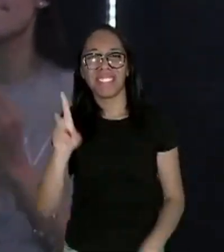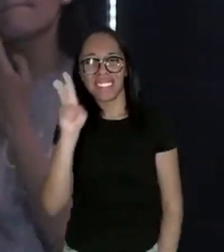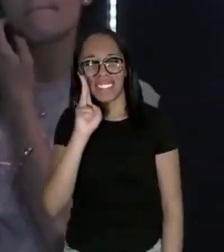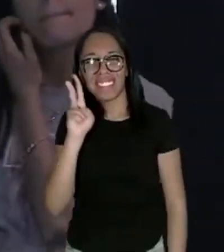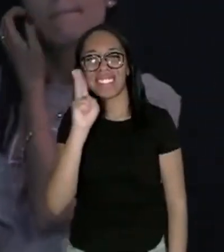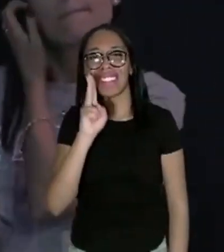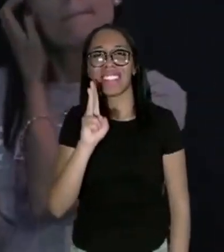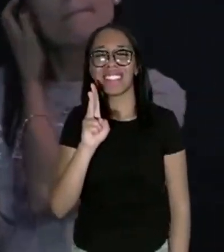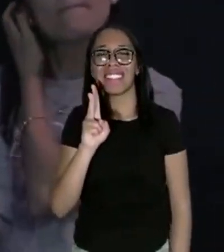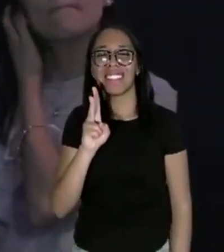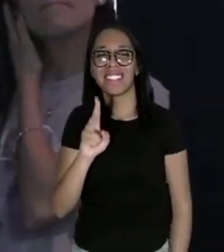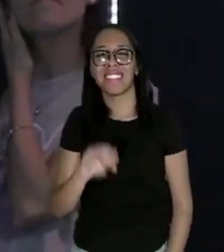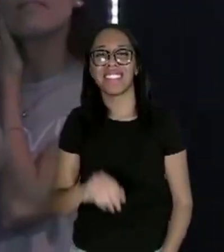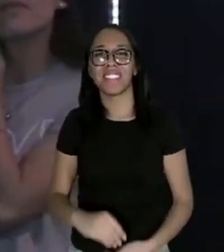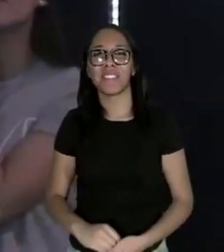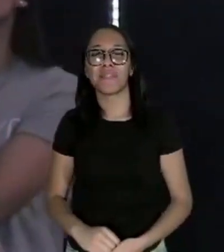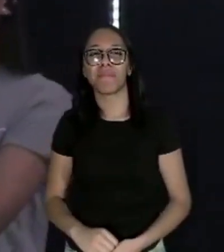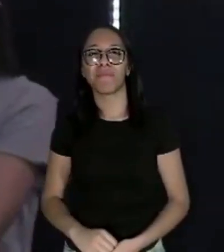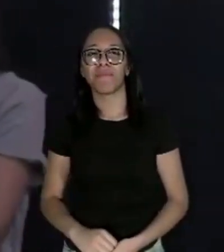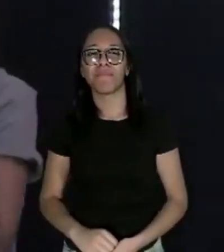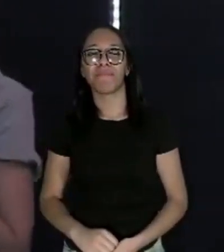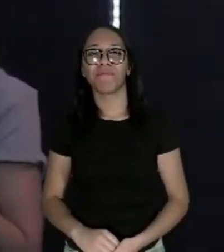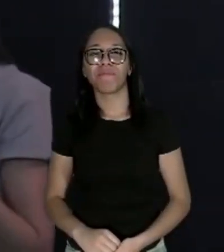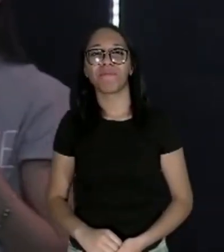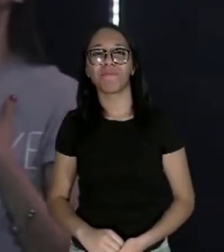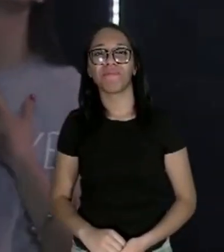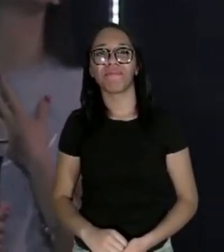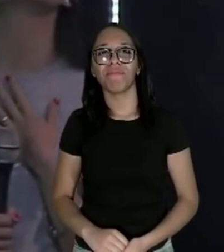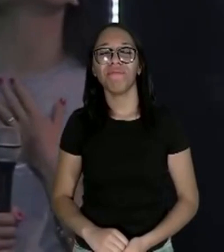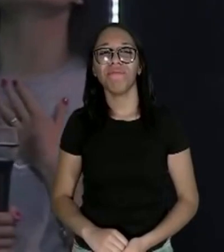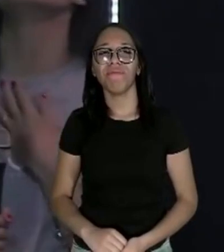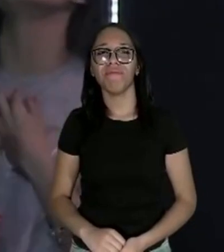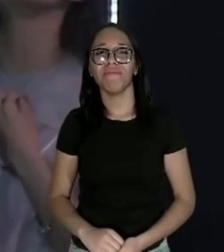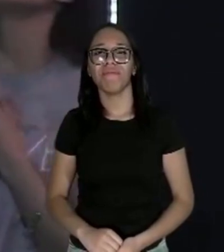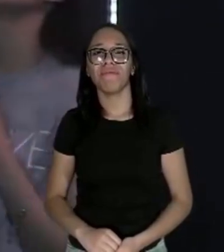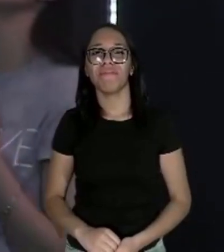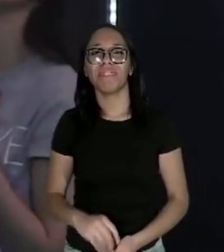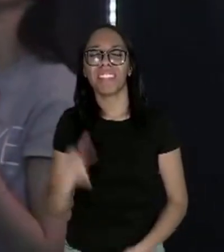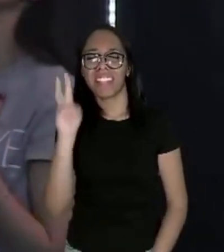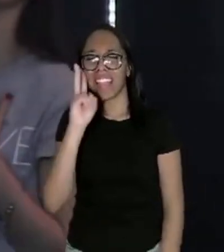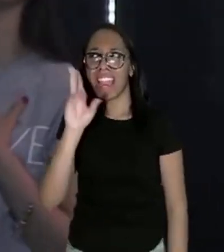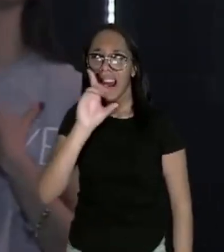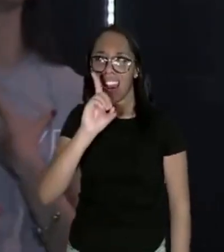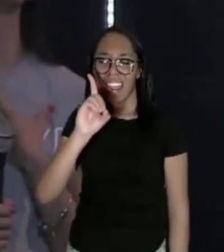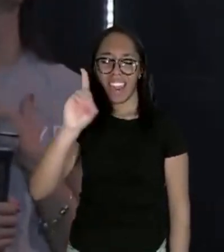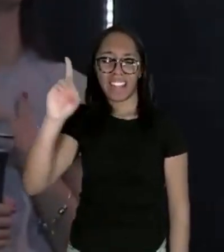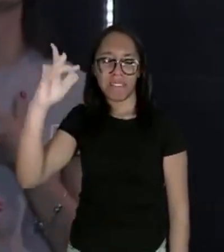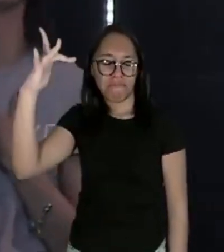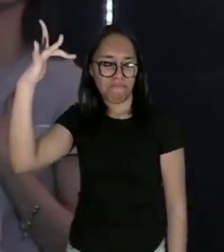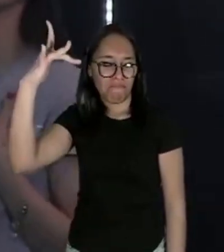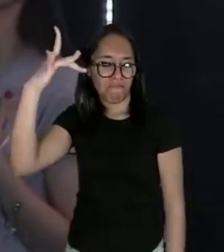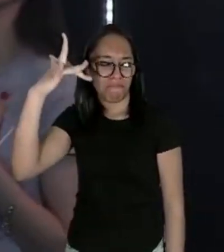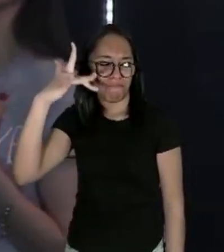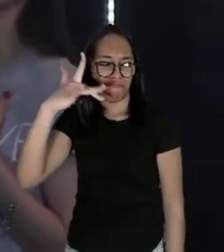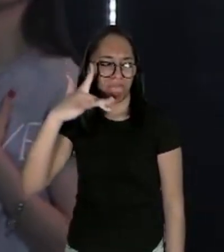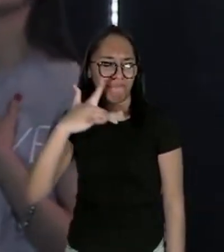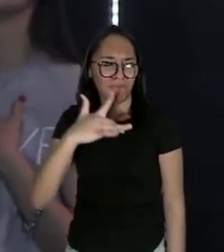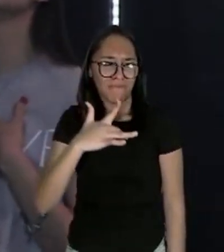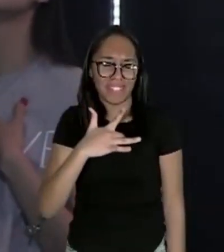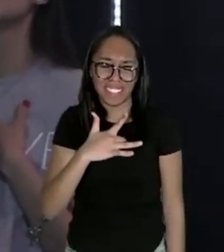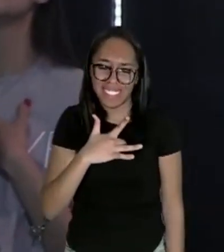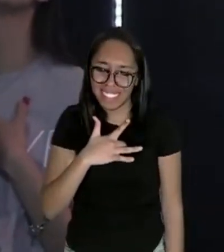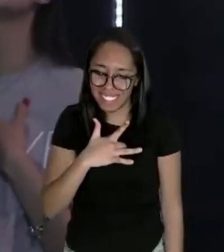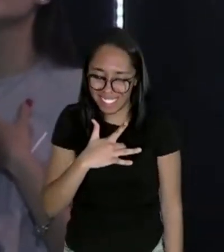Dessa fase que um versículo, aquele versículo mexia com você. Não precisa ter amigo não, eu dobrava o joelho no pé da